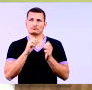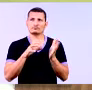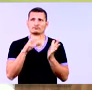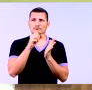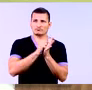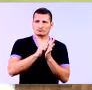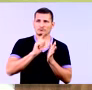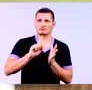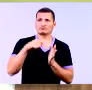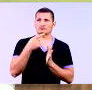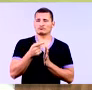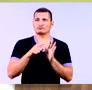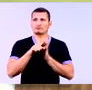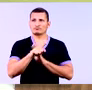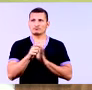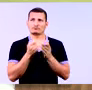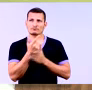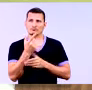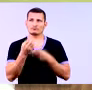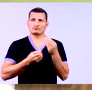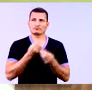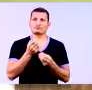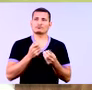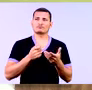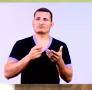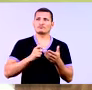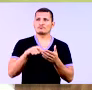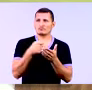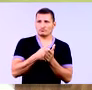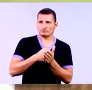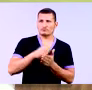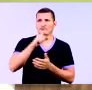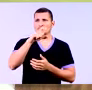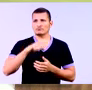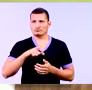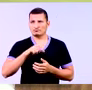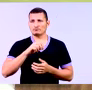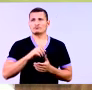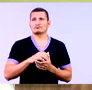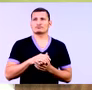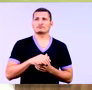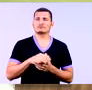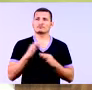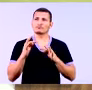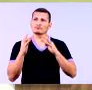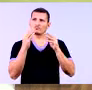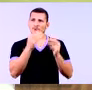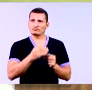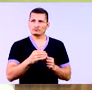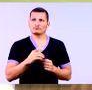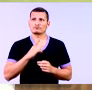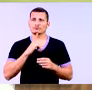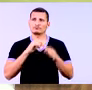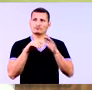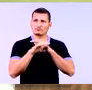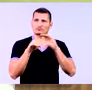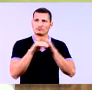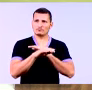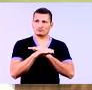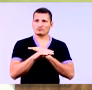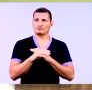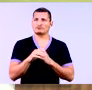depois vão perguntar sobre a compra, a forma de pagamento, os dados do seu cartão de crédito. Tudo isso daí vai sendo guardado aqui,